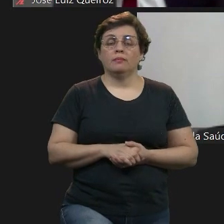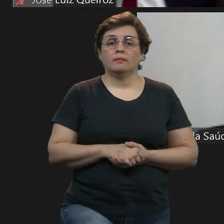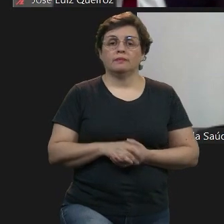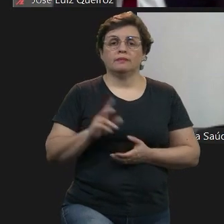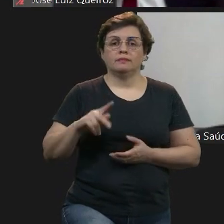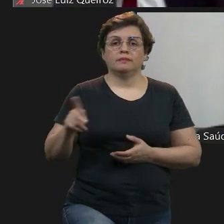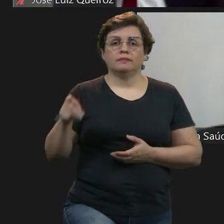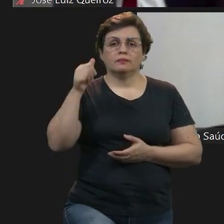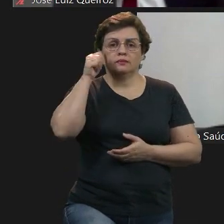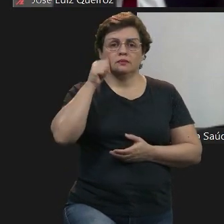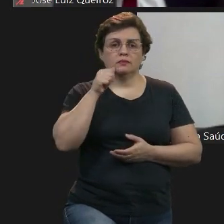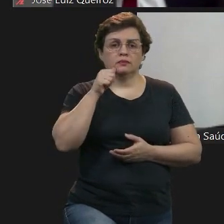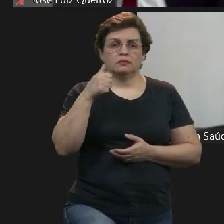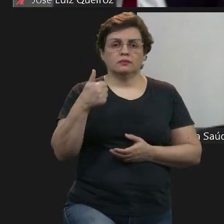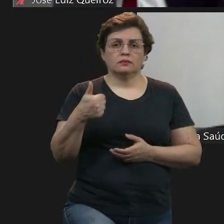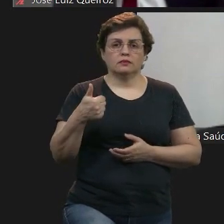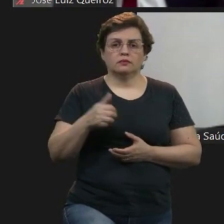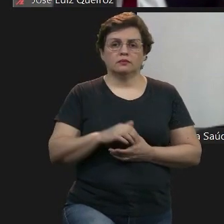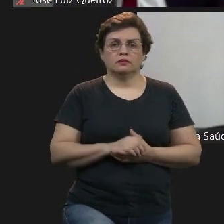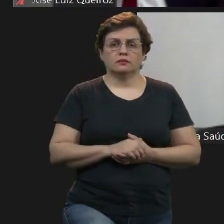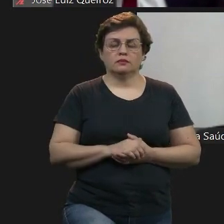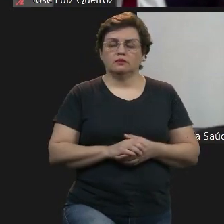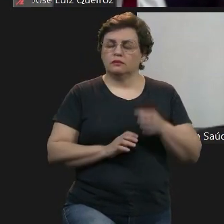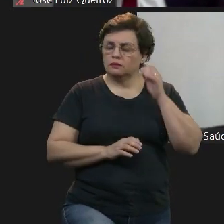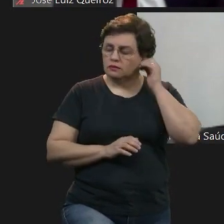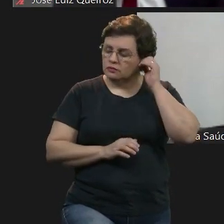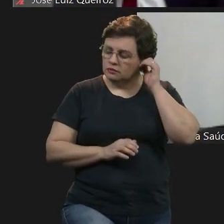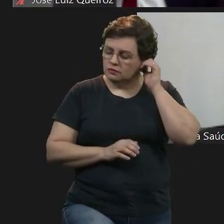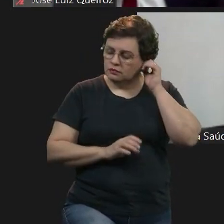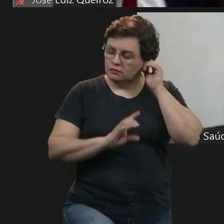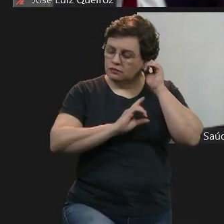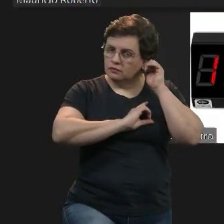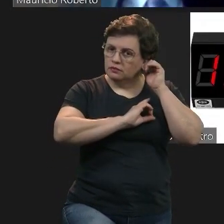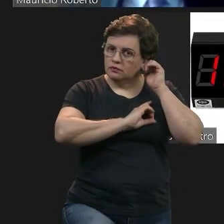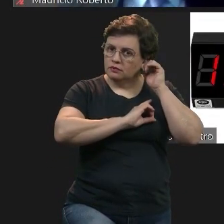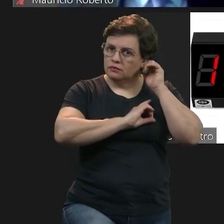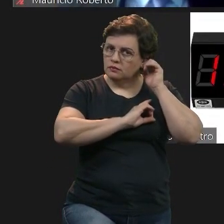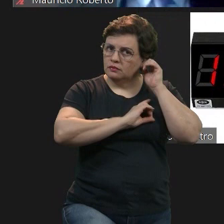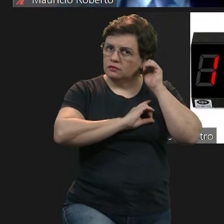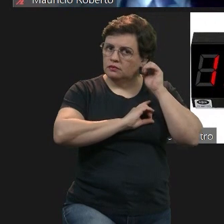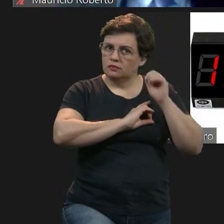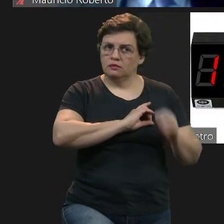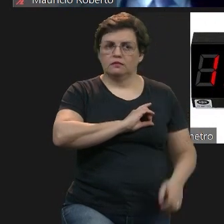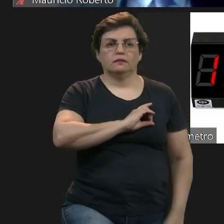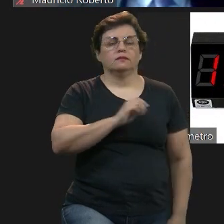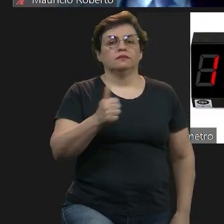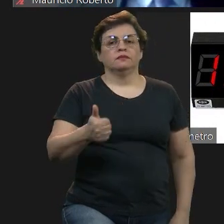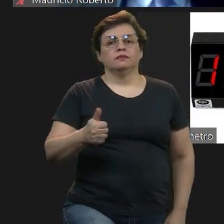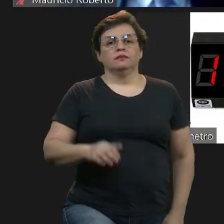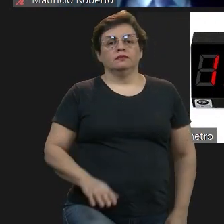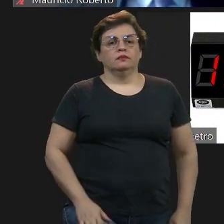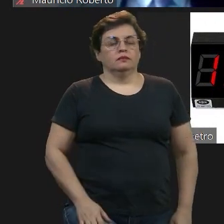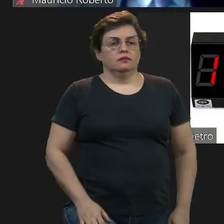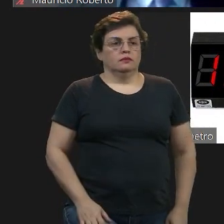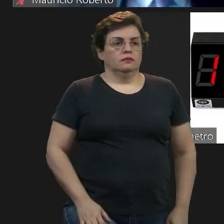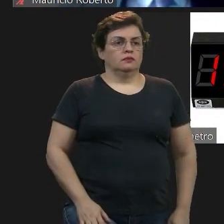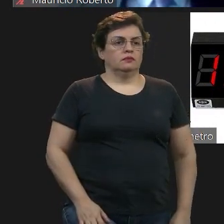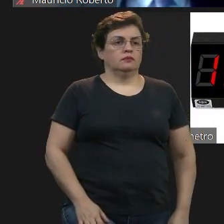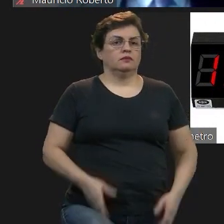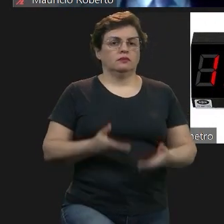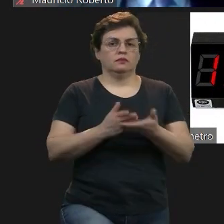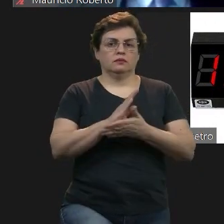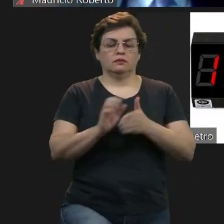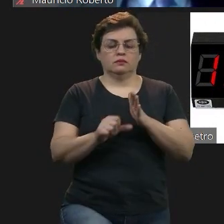Vereadora professora Daniela. Sim. Vereador delegado Wilson Damasceno. Sim.